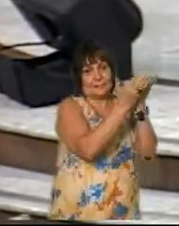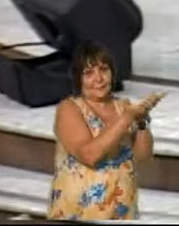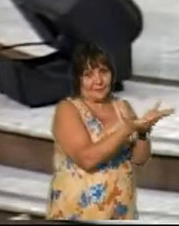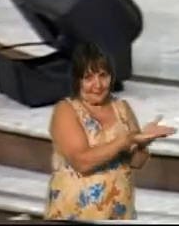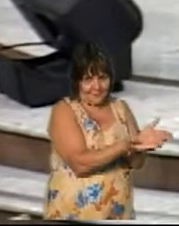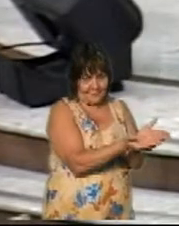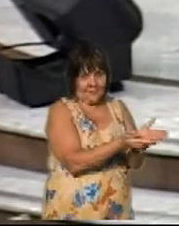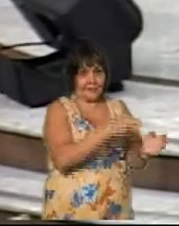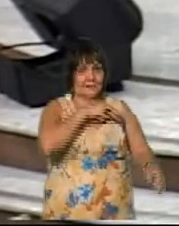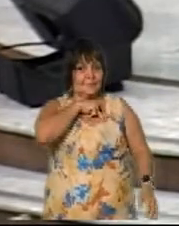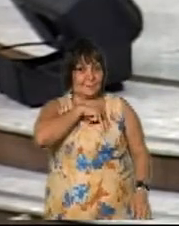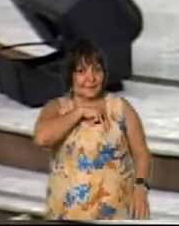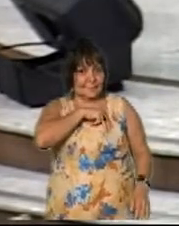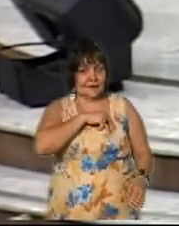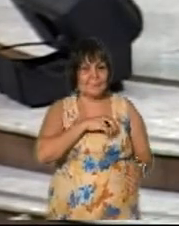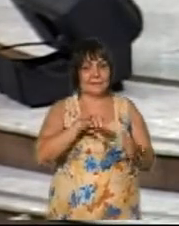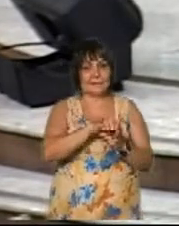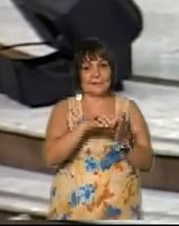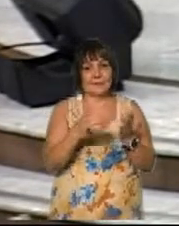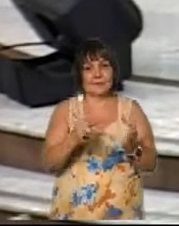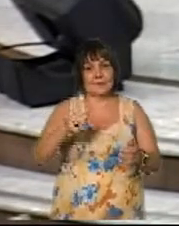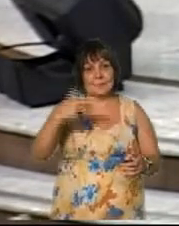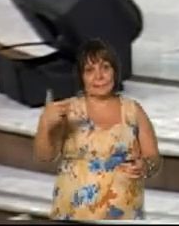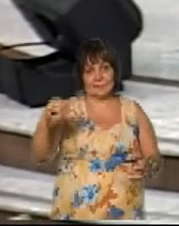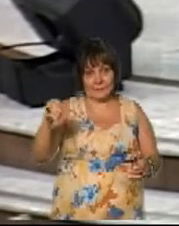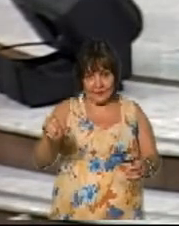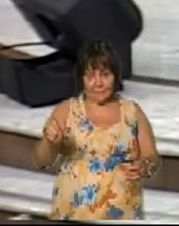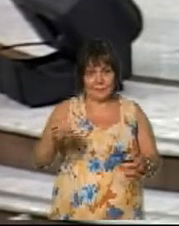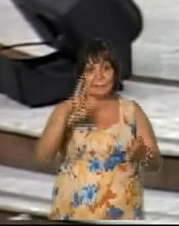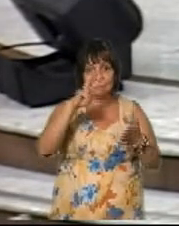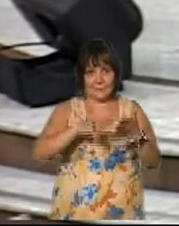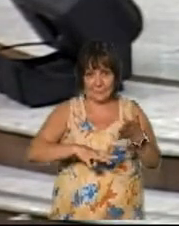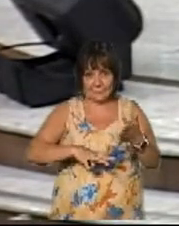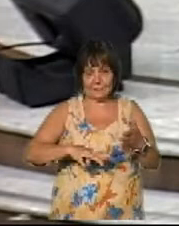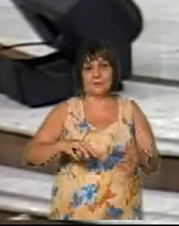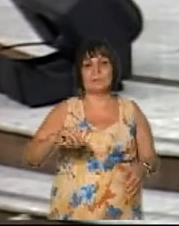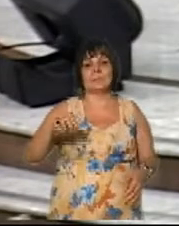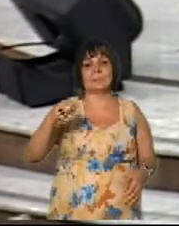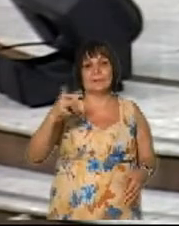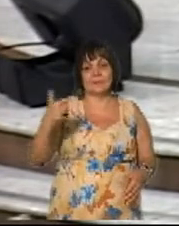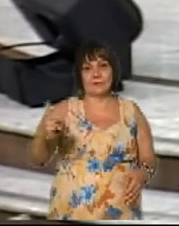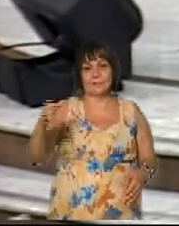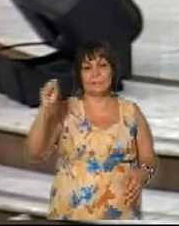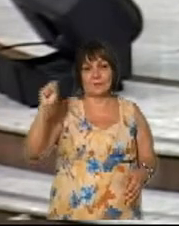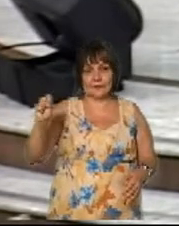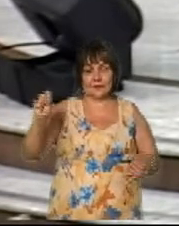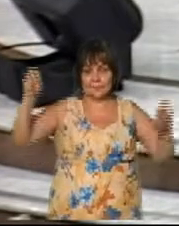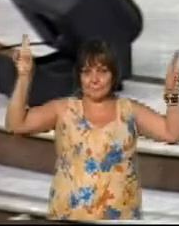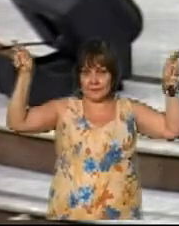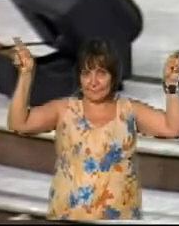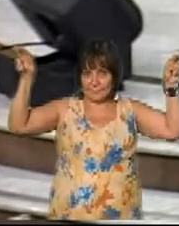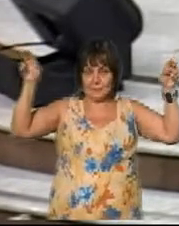Mateus, capítulo 20, versículo 28. O tema desta noite é: Jesus veio